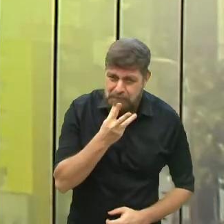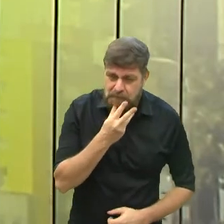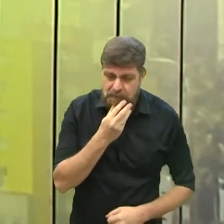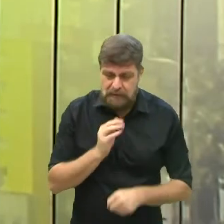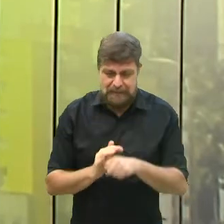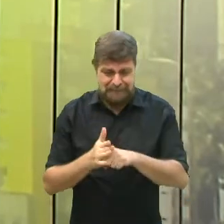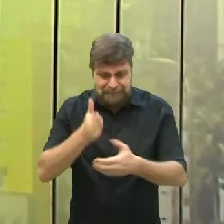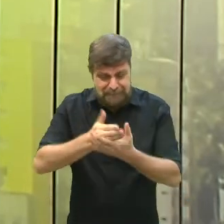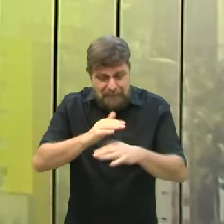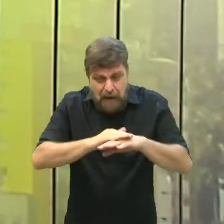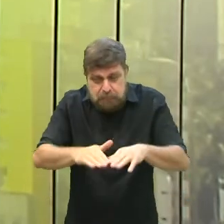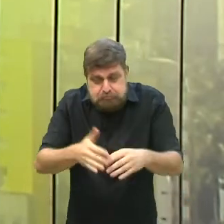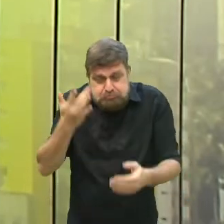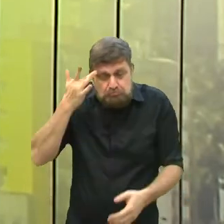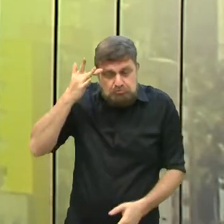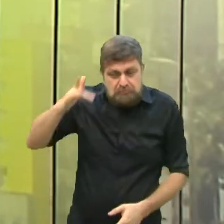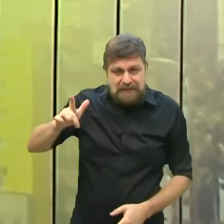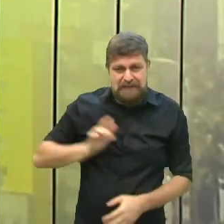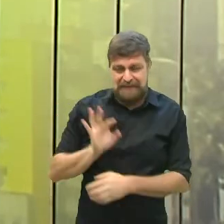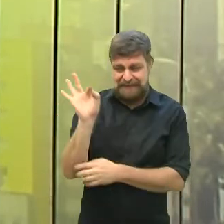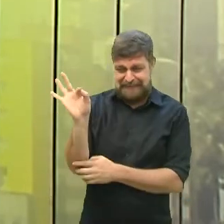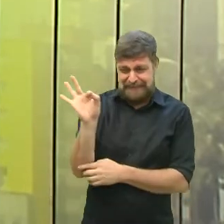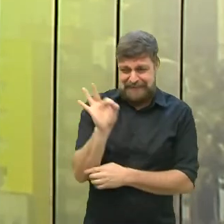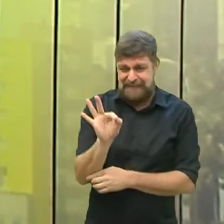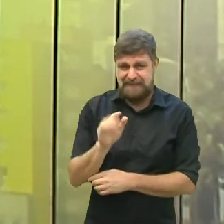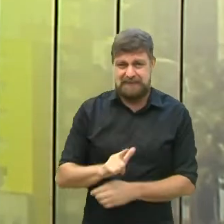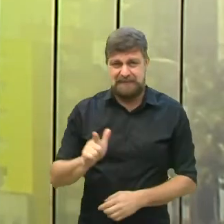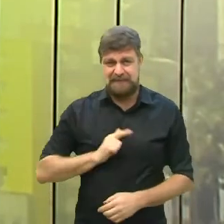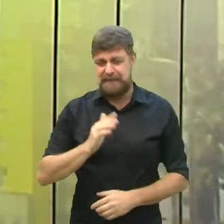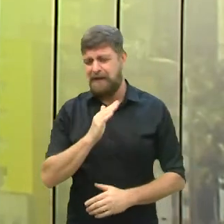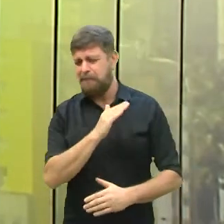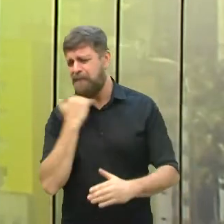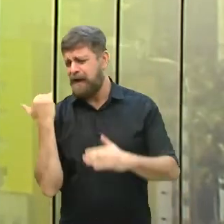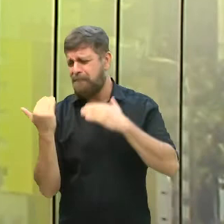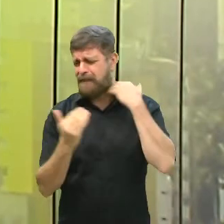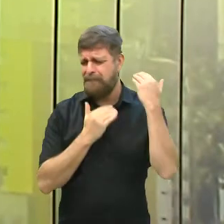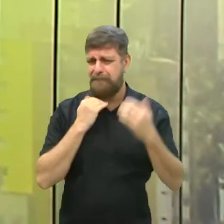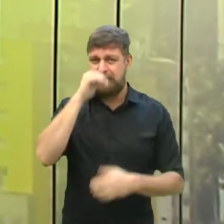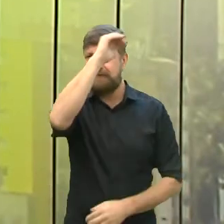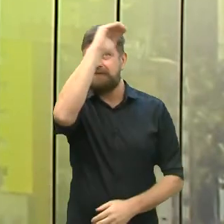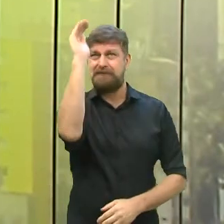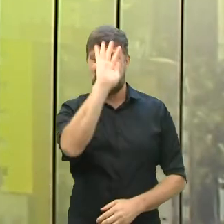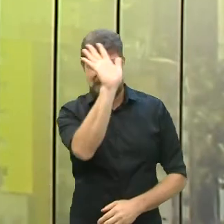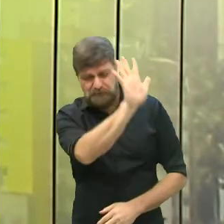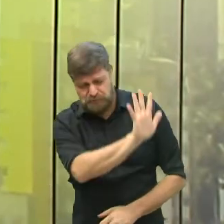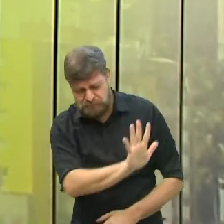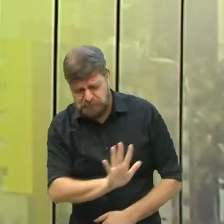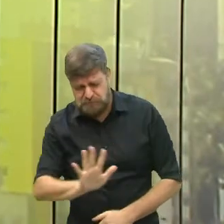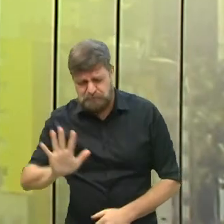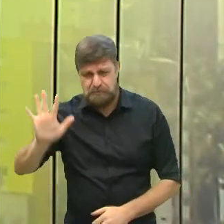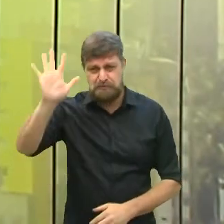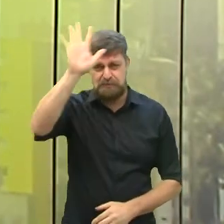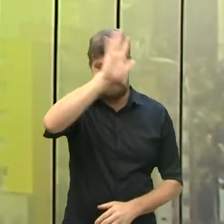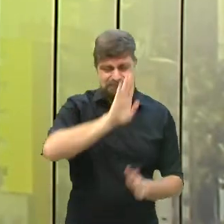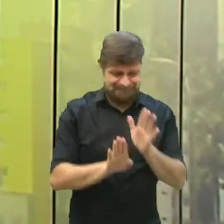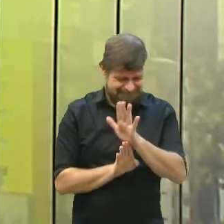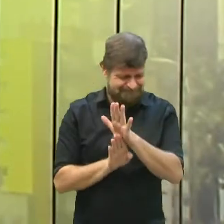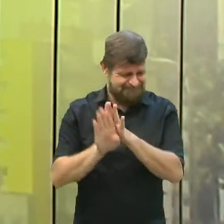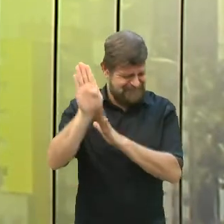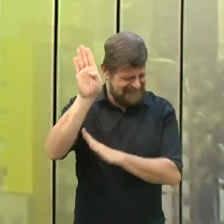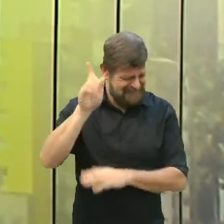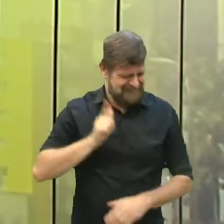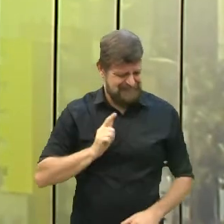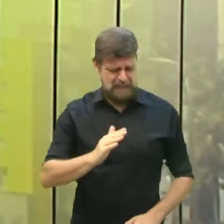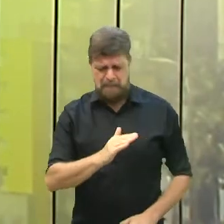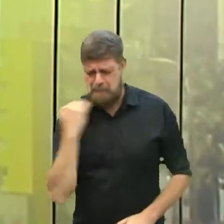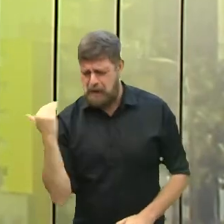acabar essa pandemia. Índices absurdos de mortes em todo o Brasil, infelizmente superando recordes atrás de